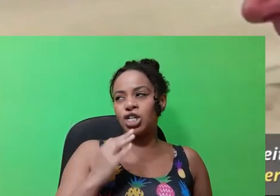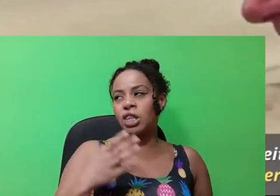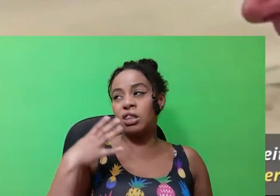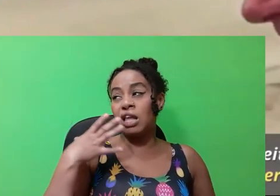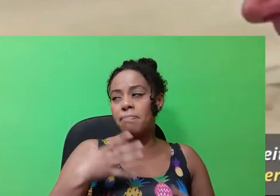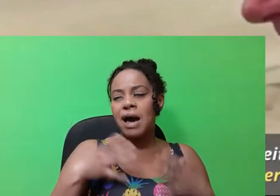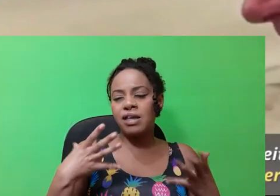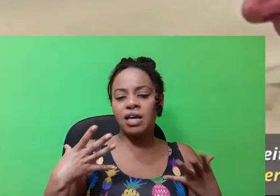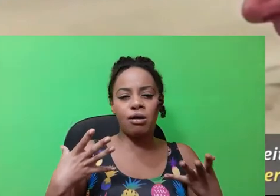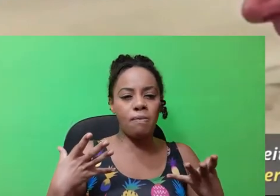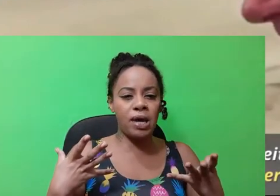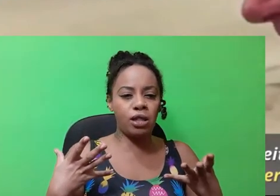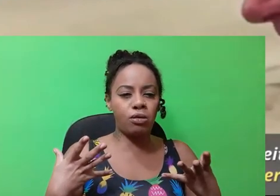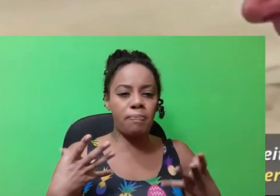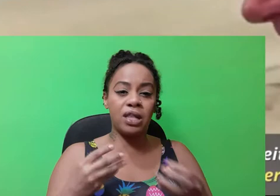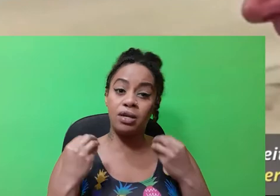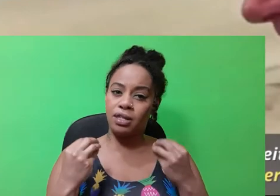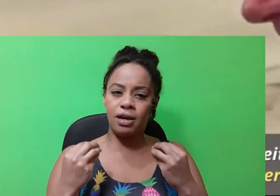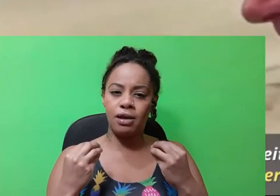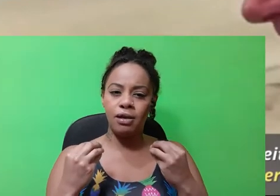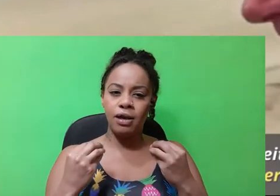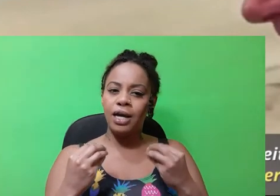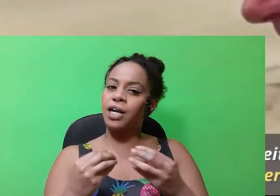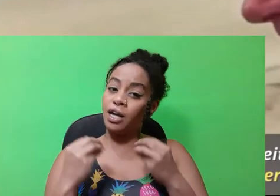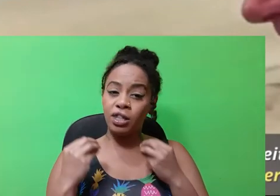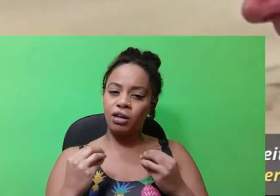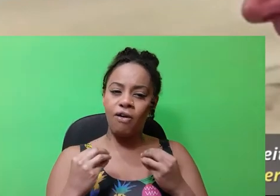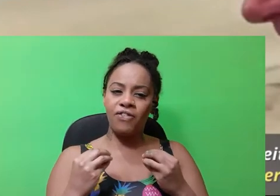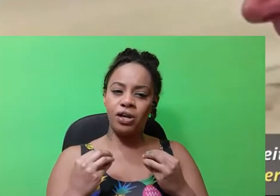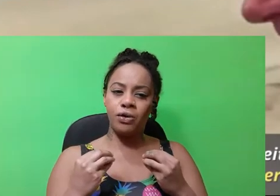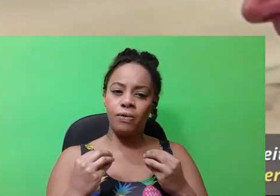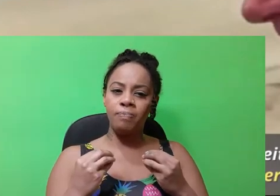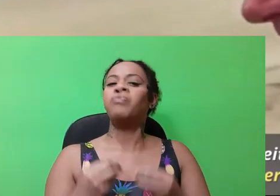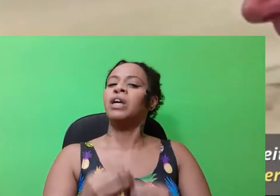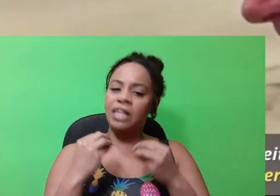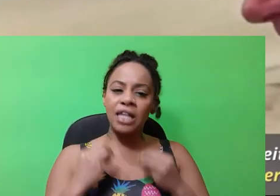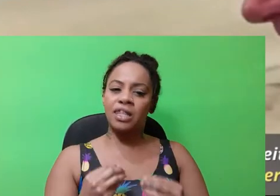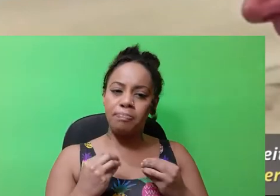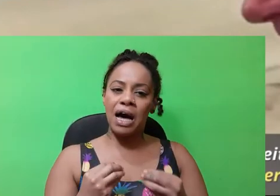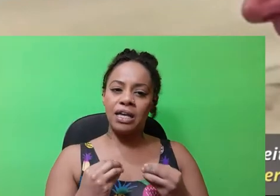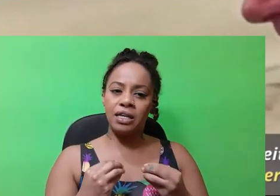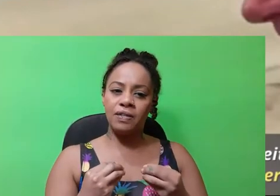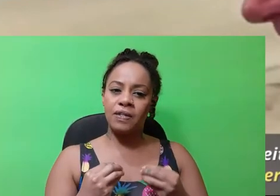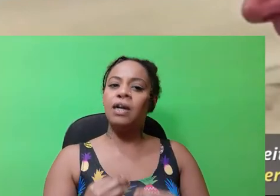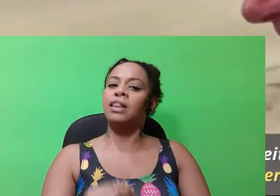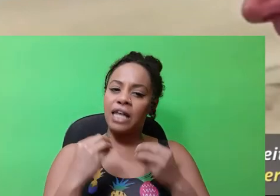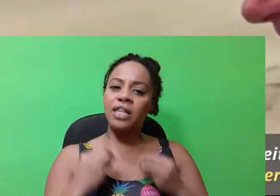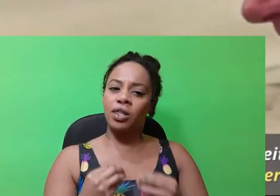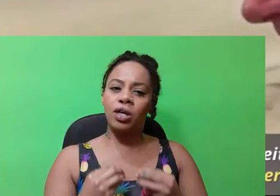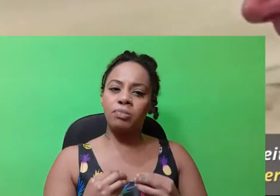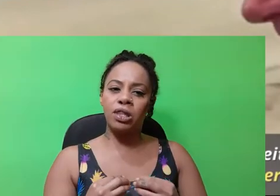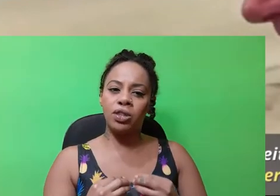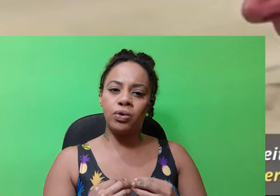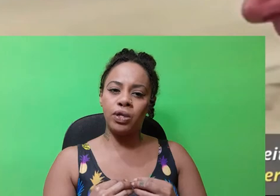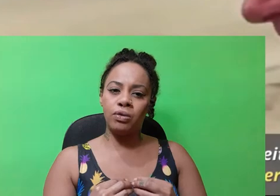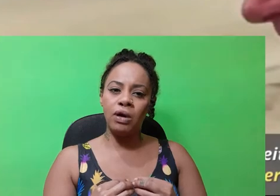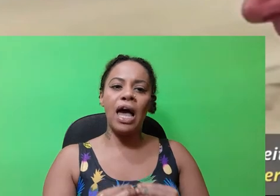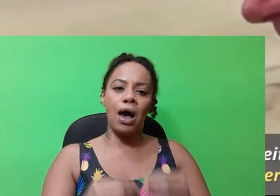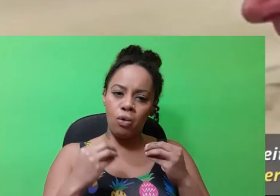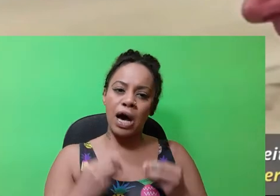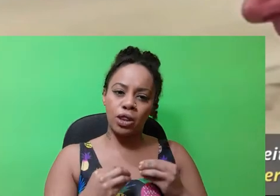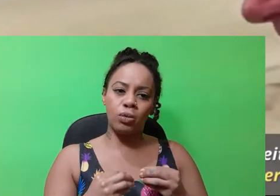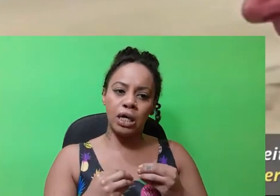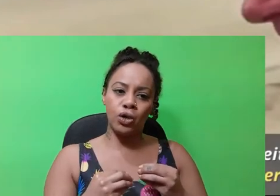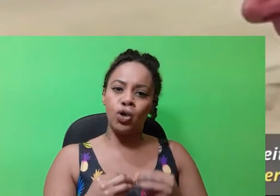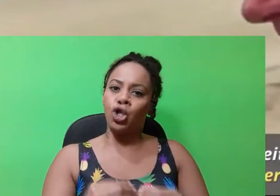porque aí a gente tem mais argumento pra dizer que esse governo desse país, desde 2018,